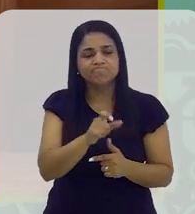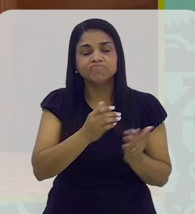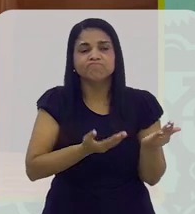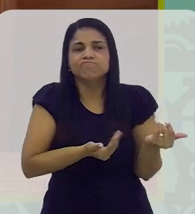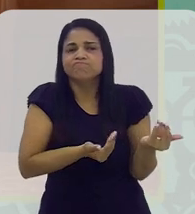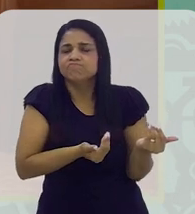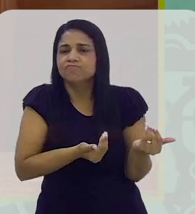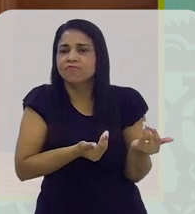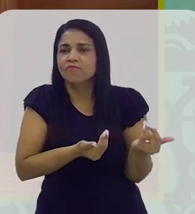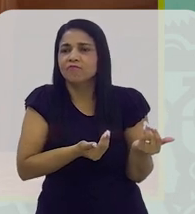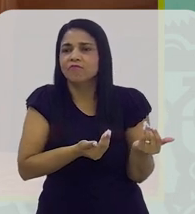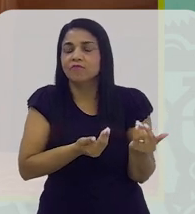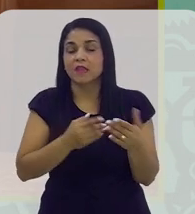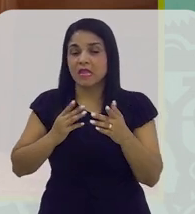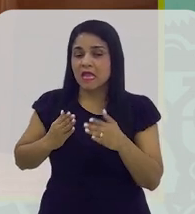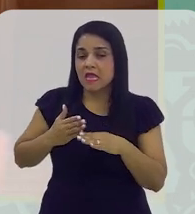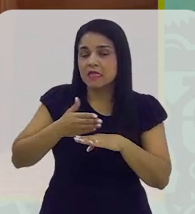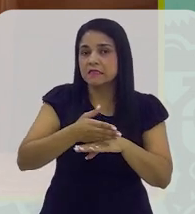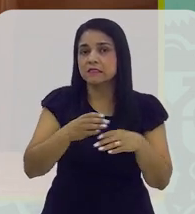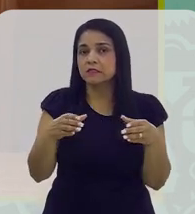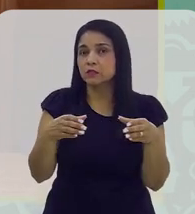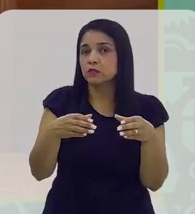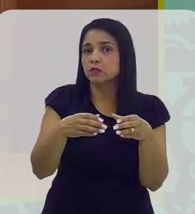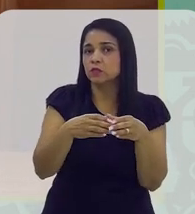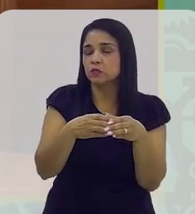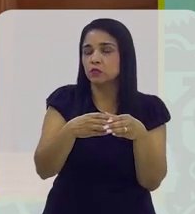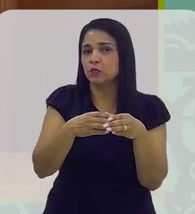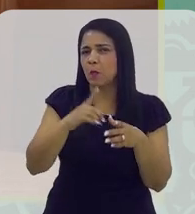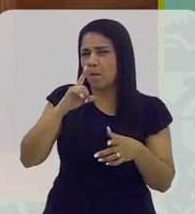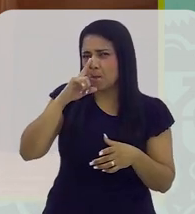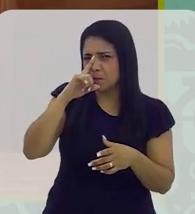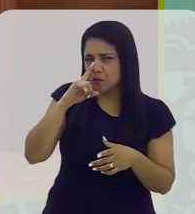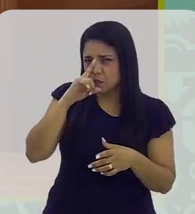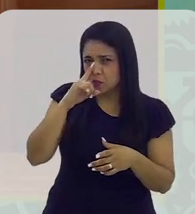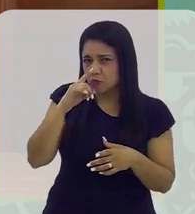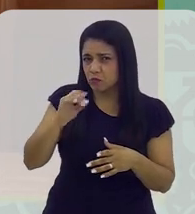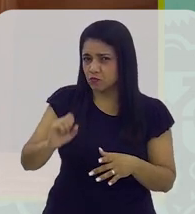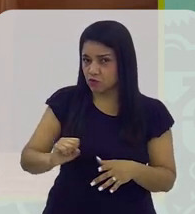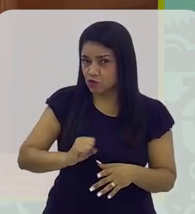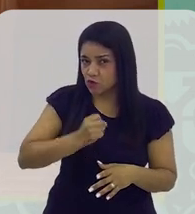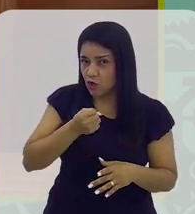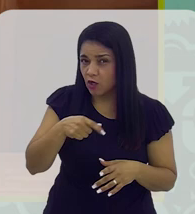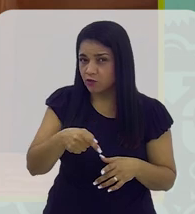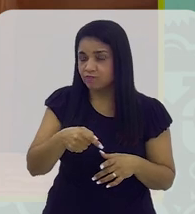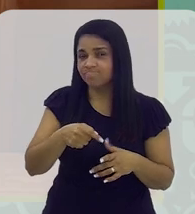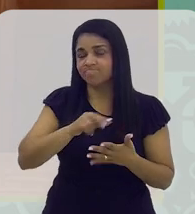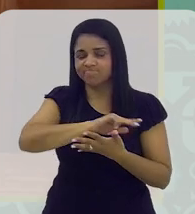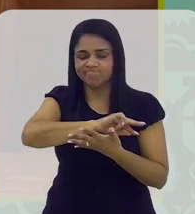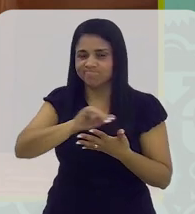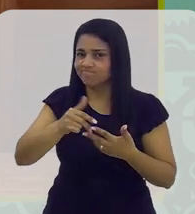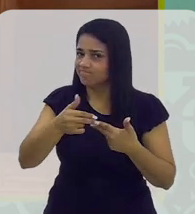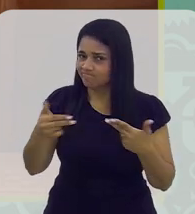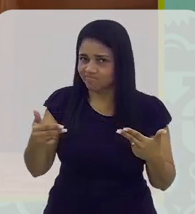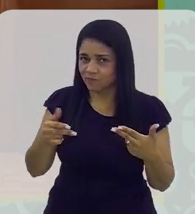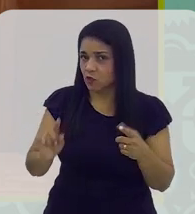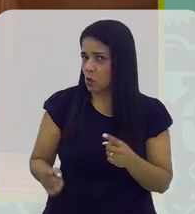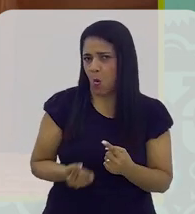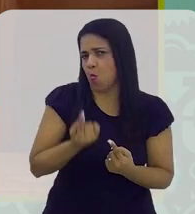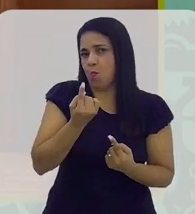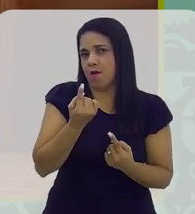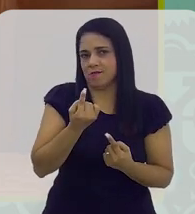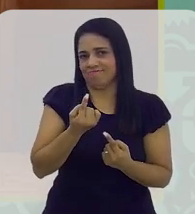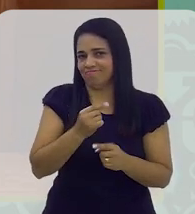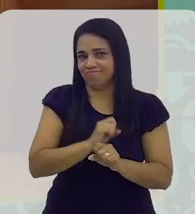jovem a entrar num grupo de conteúdos extremistas são sempre são multifatores, né? A gente nunca tem uma